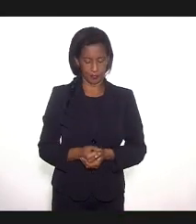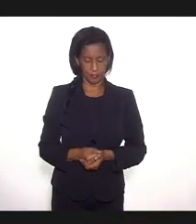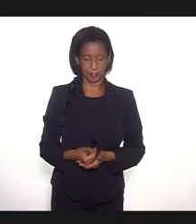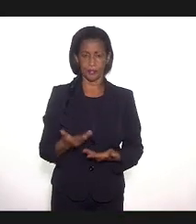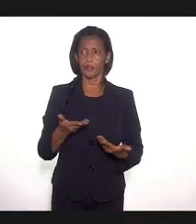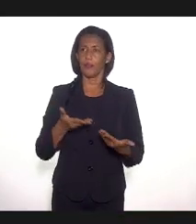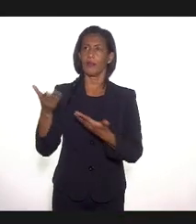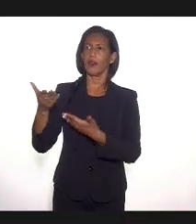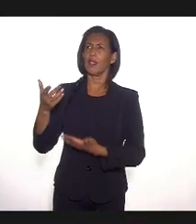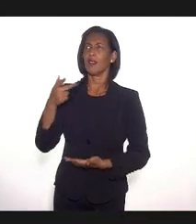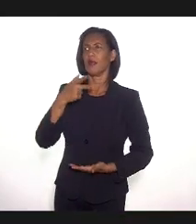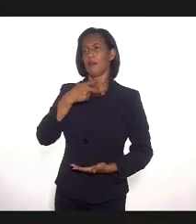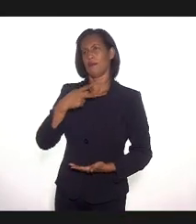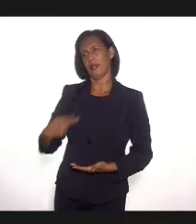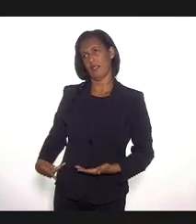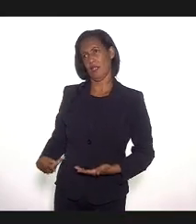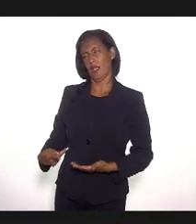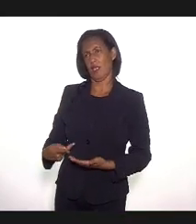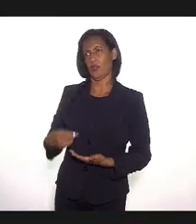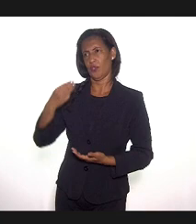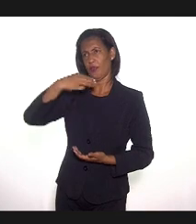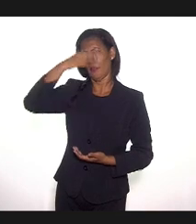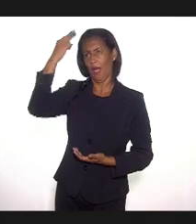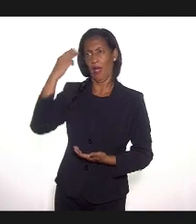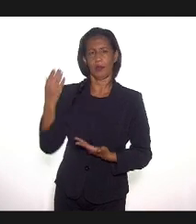Presidente Márcio Pacheco, deputados,